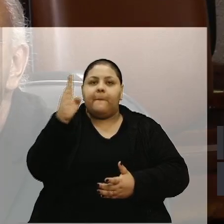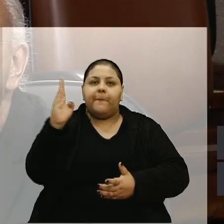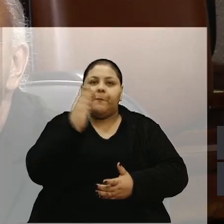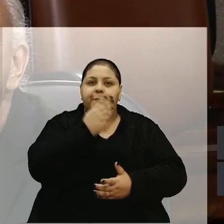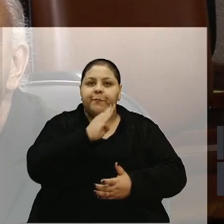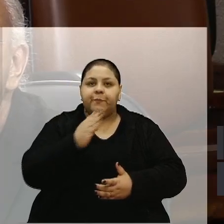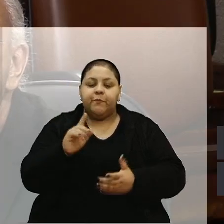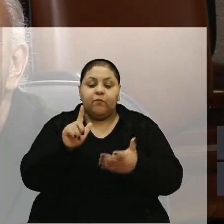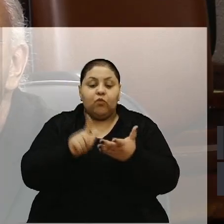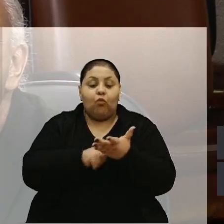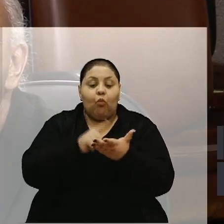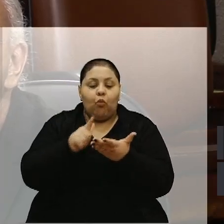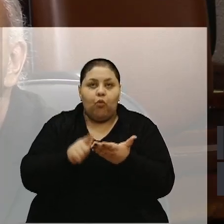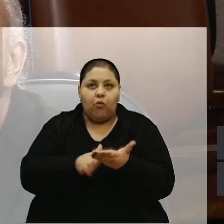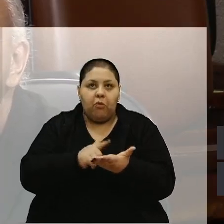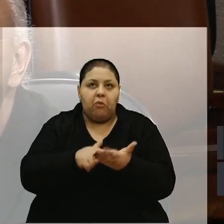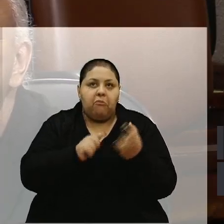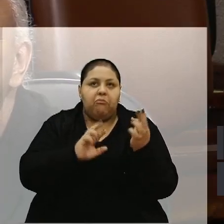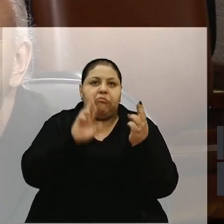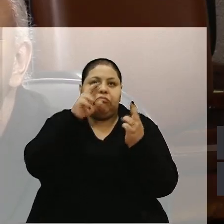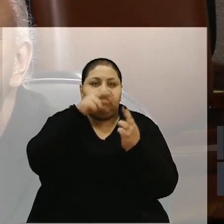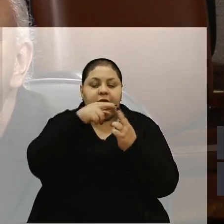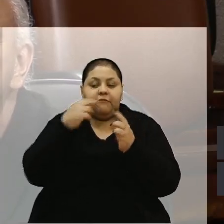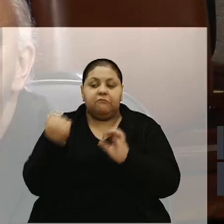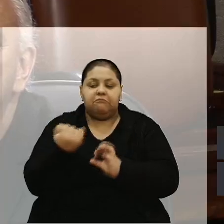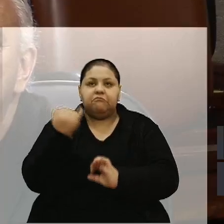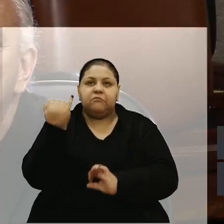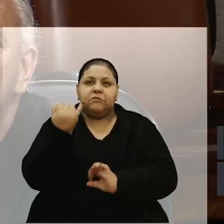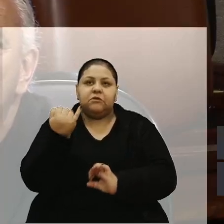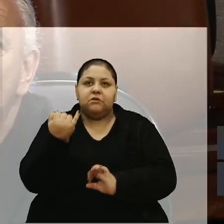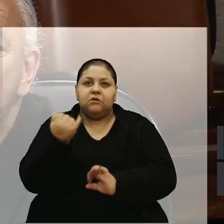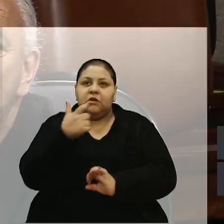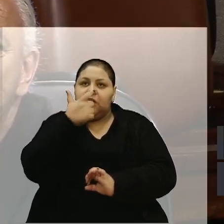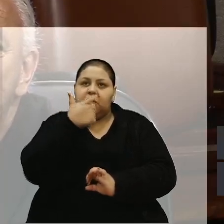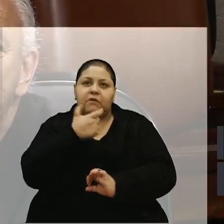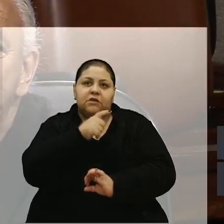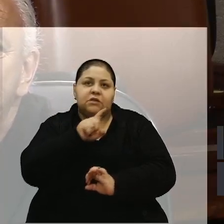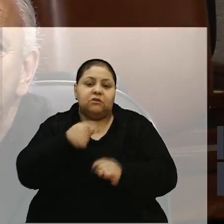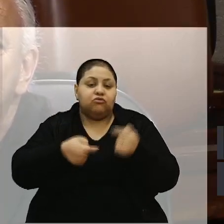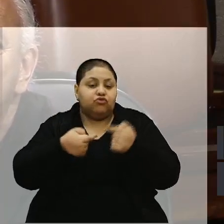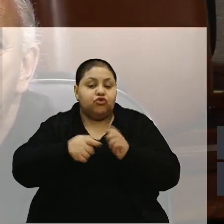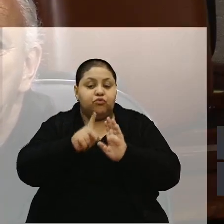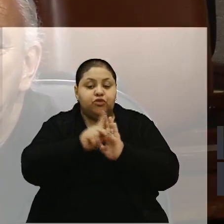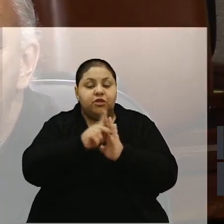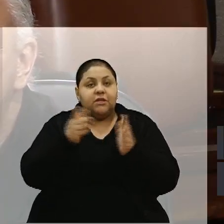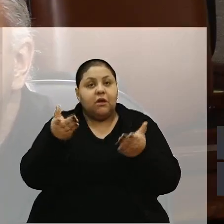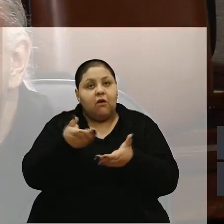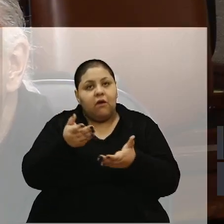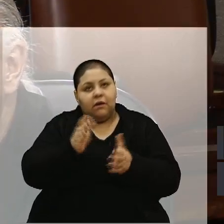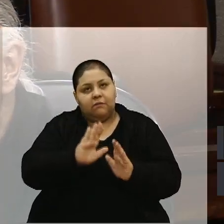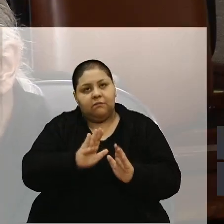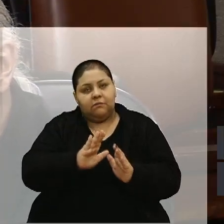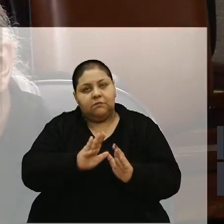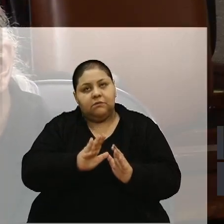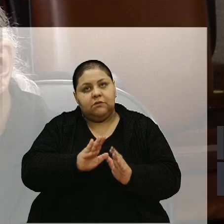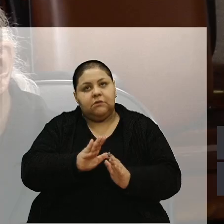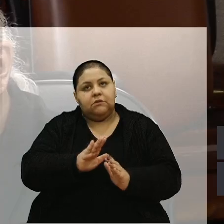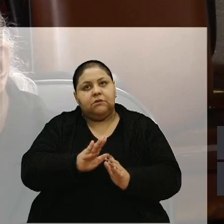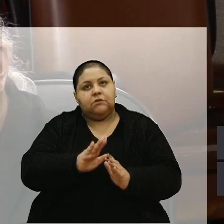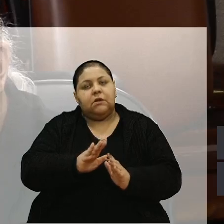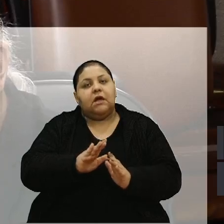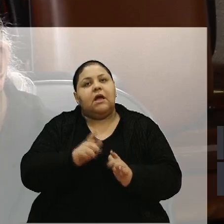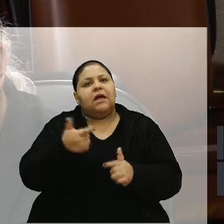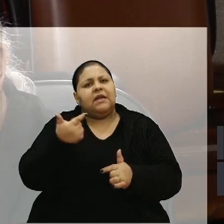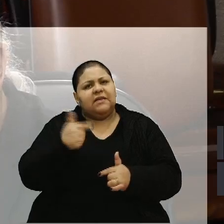com livros de referência, talvez a gente não estaria discutindo esse projeto nesse momento, né? Aí sim seria